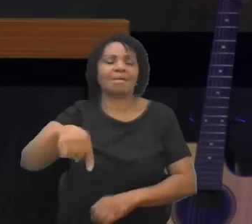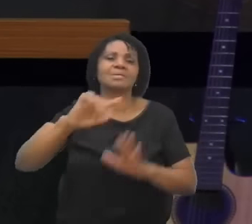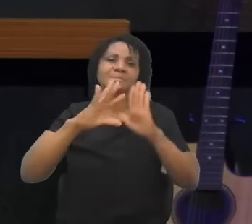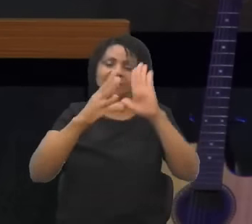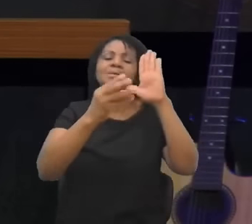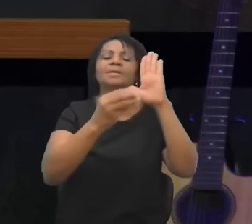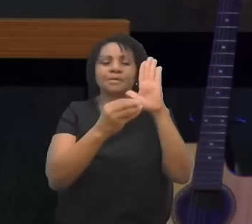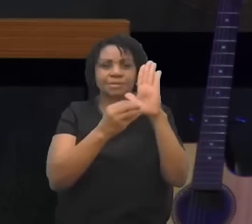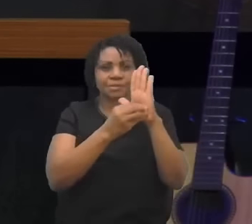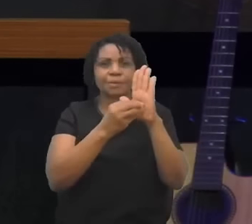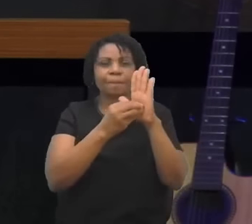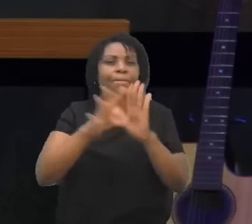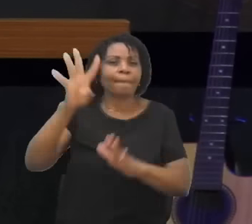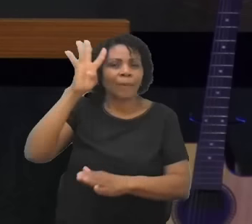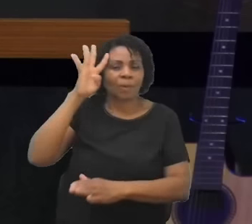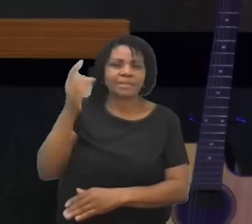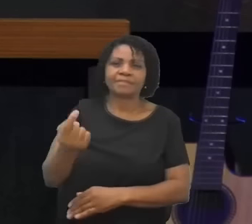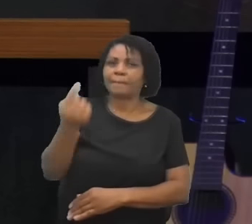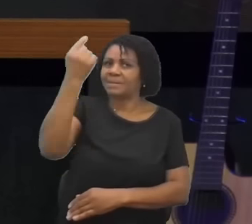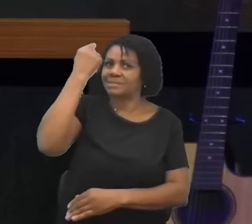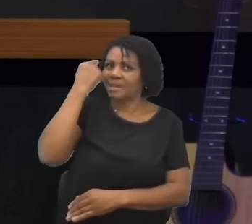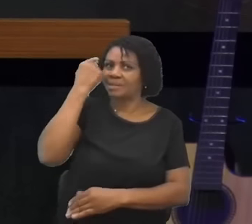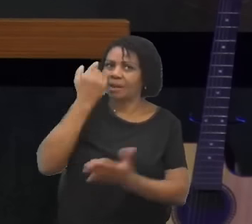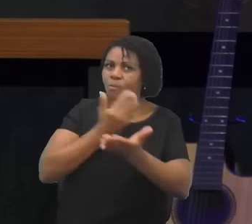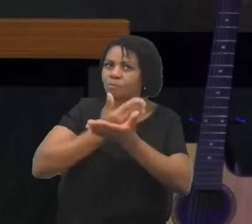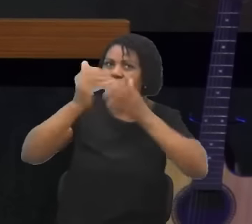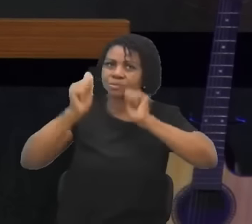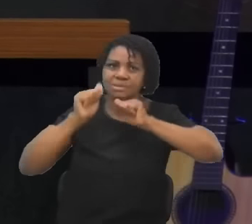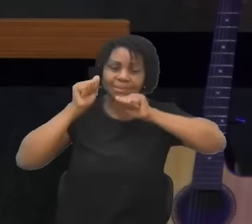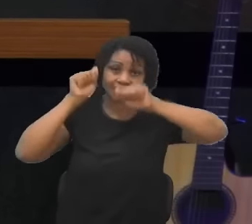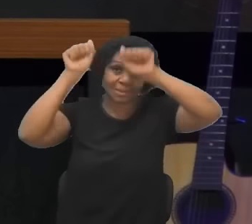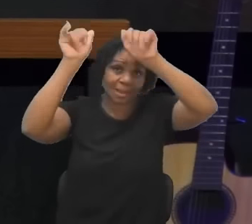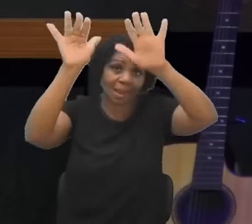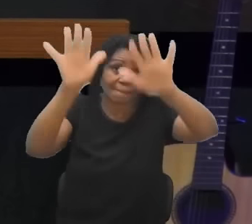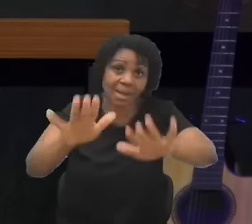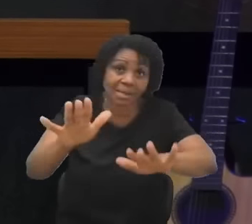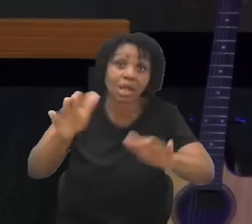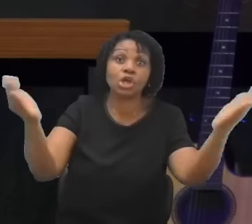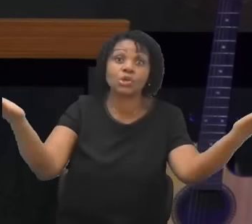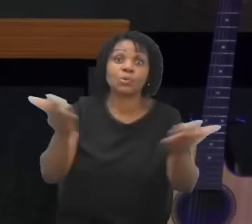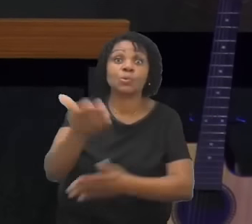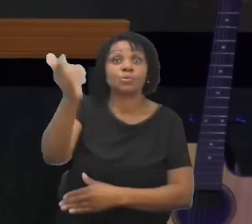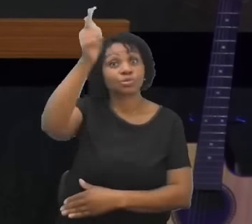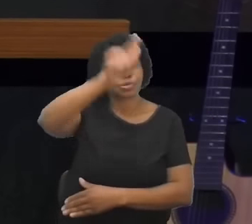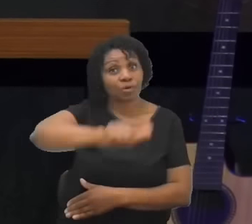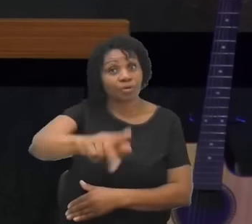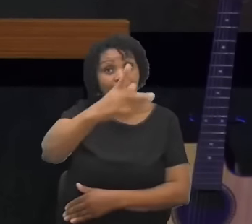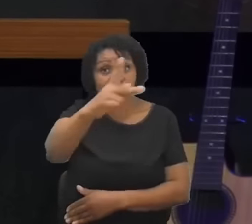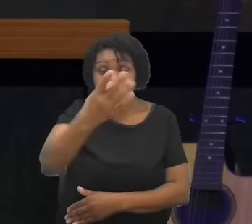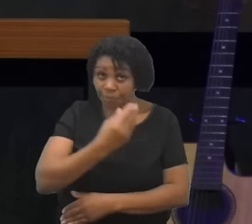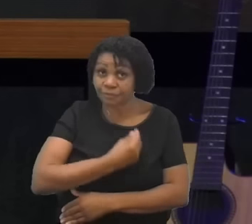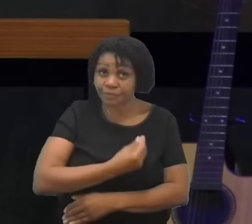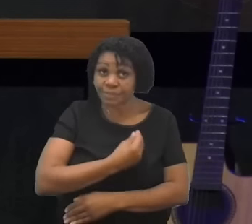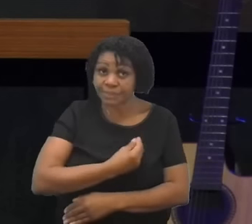E ela, desde quarta-feira, que ela tem sido derramada, e hoje ela vai ser derramada sobre a sua vida.